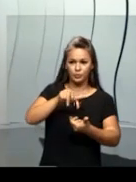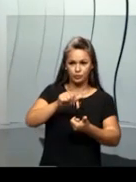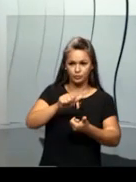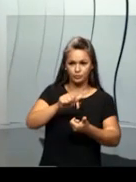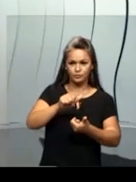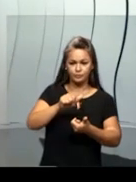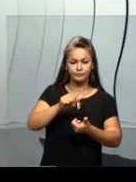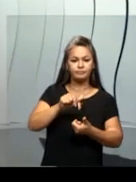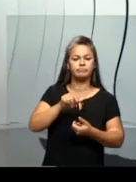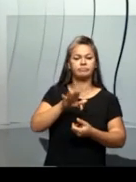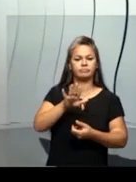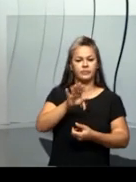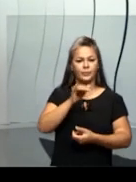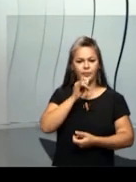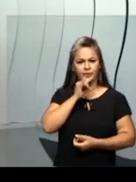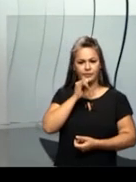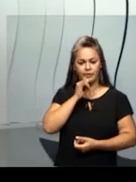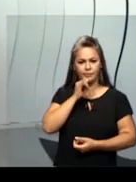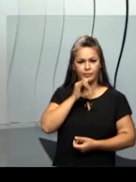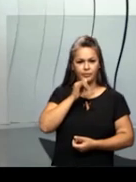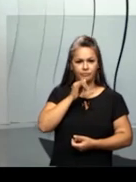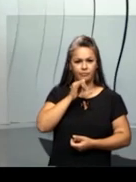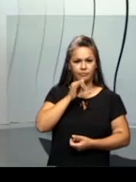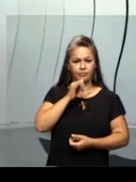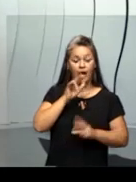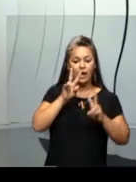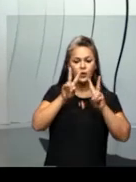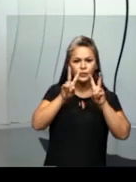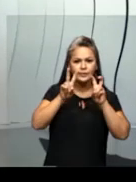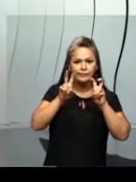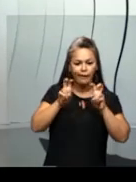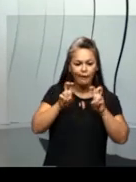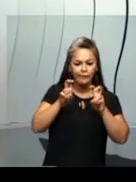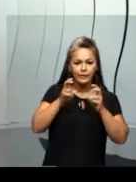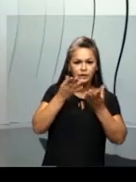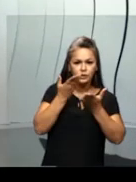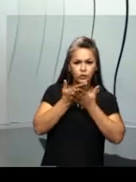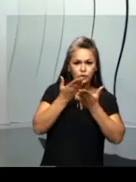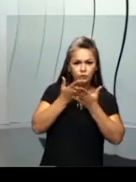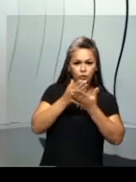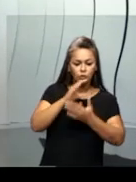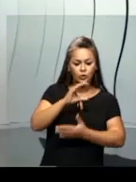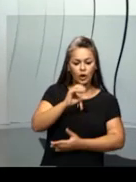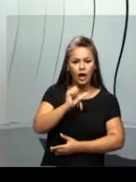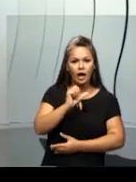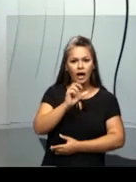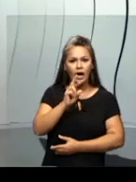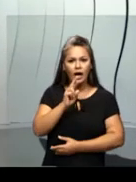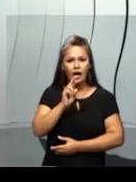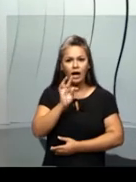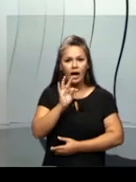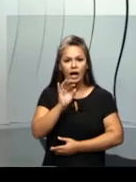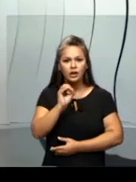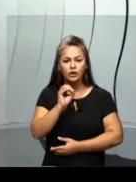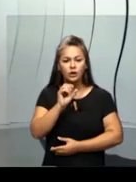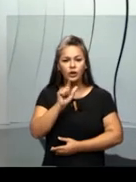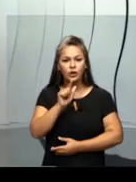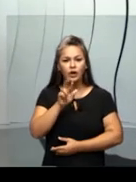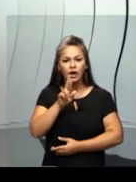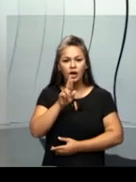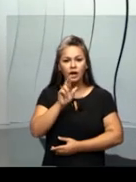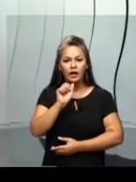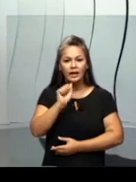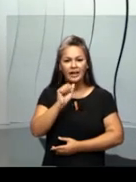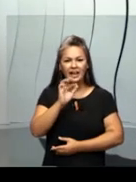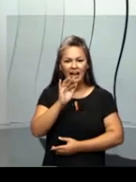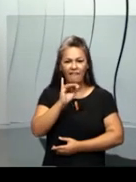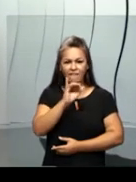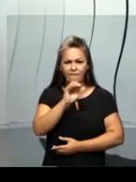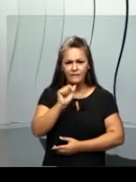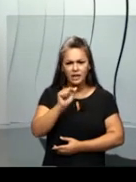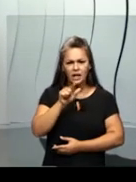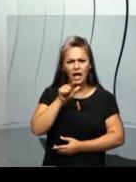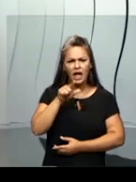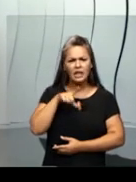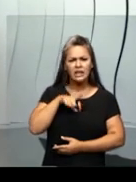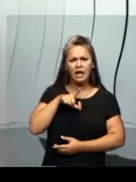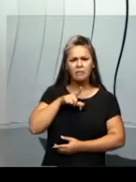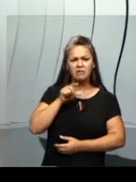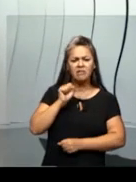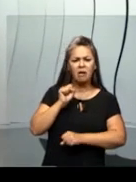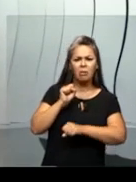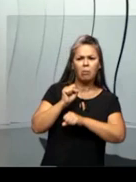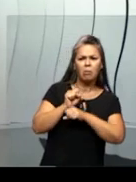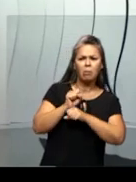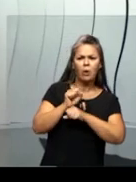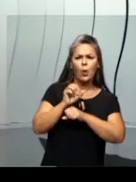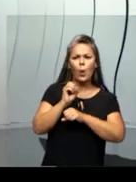nunca foi uma ciência neutra, que representa exatamente o espaço ou a realidade, ou próximo disso,